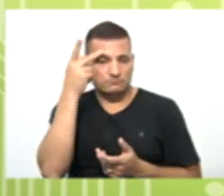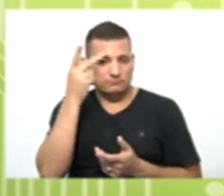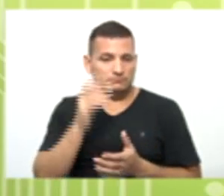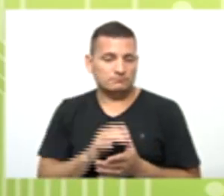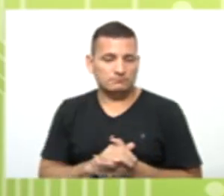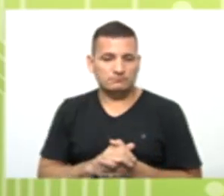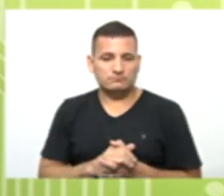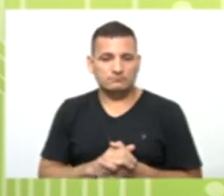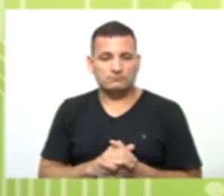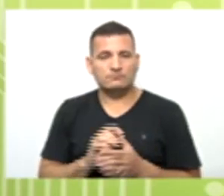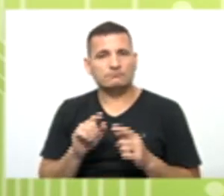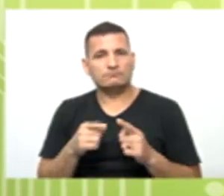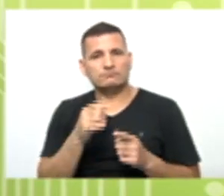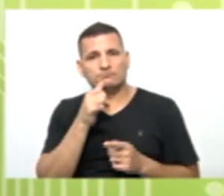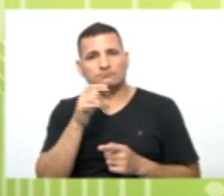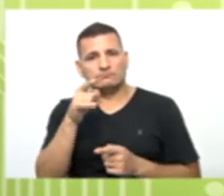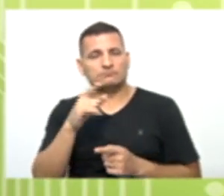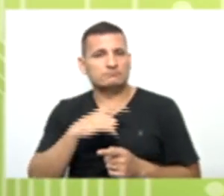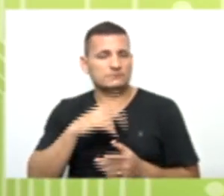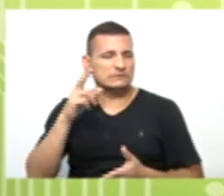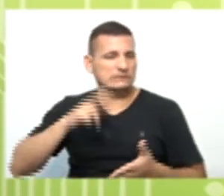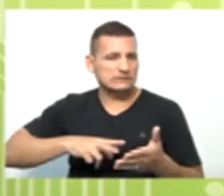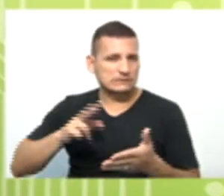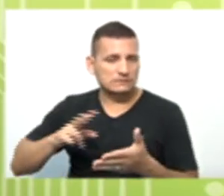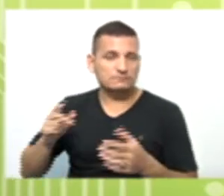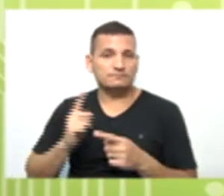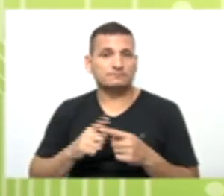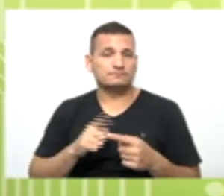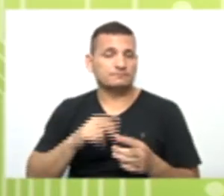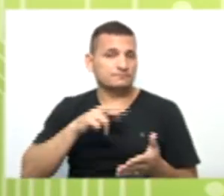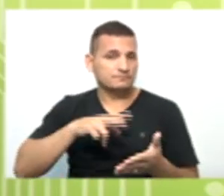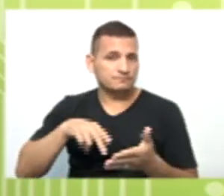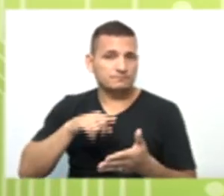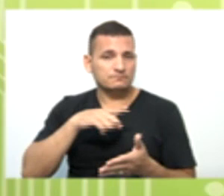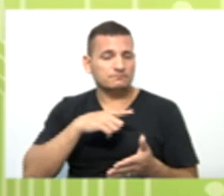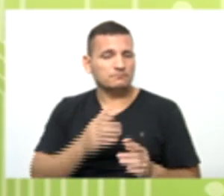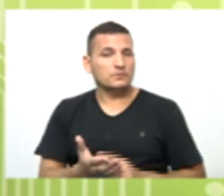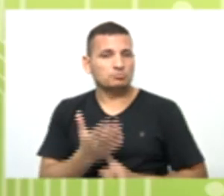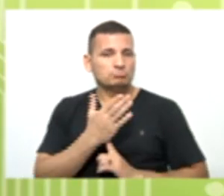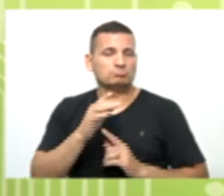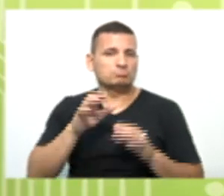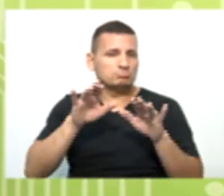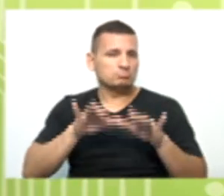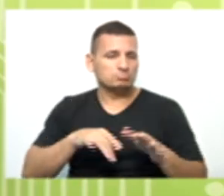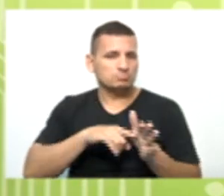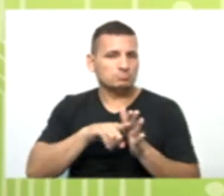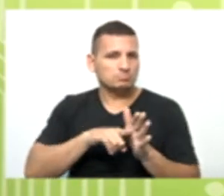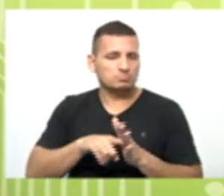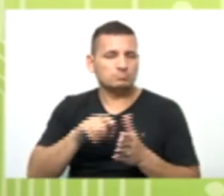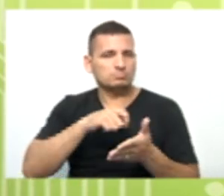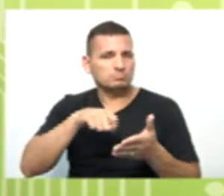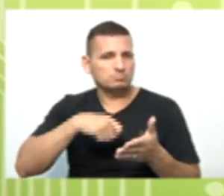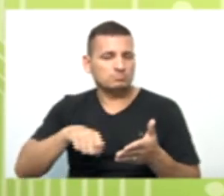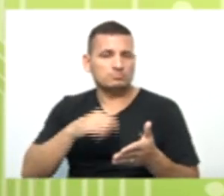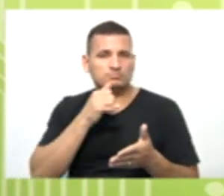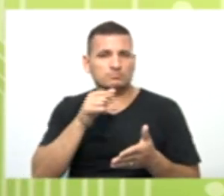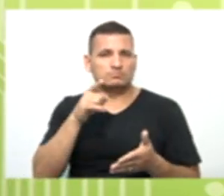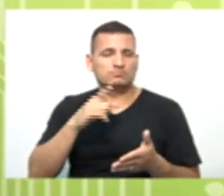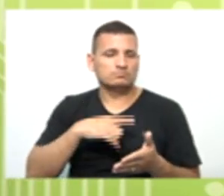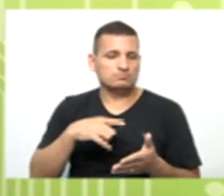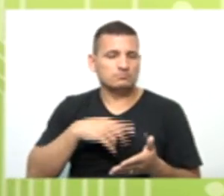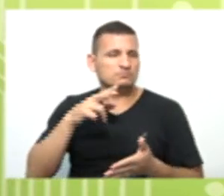já muita leitura, porque a leitura também facilita a construção da escrita. Se você já tem um bom volume